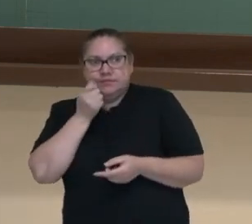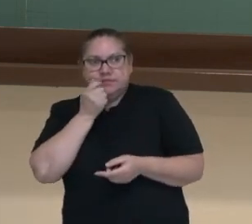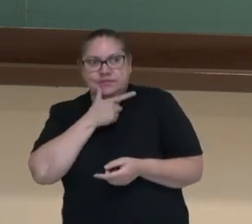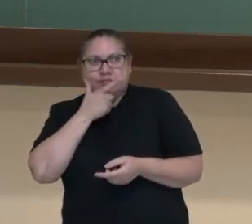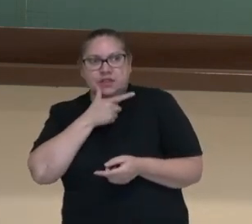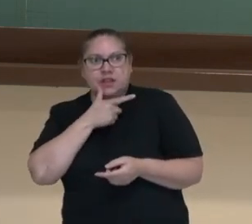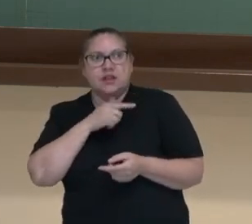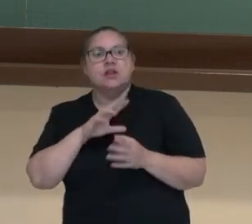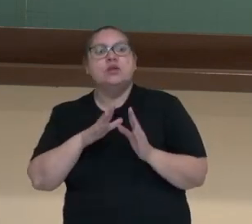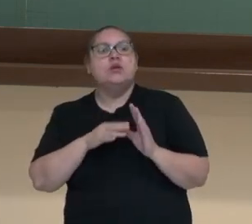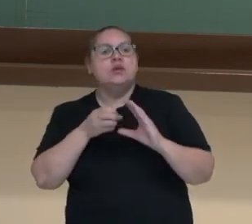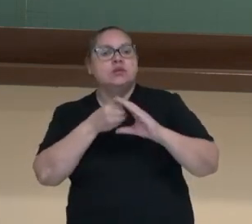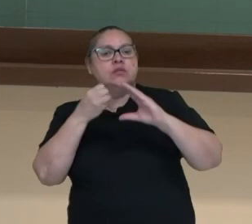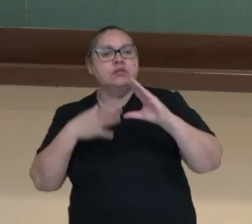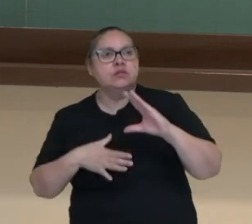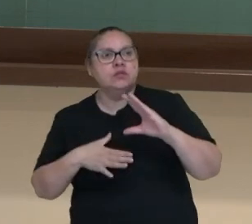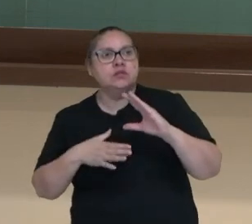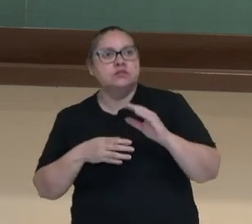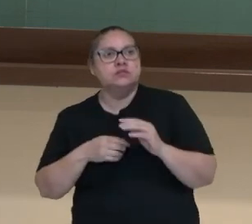características. Então,